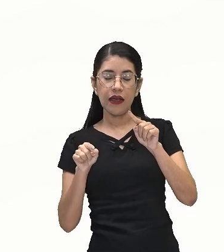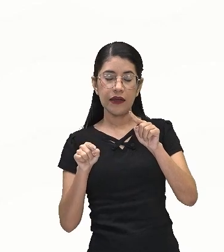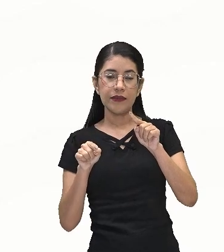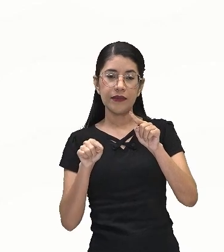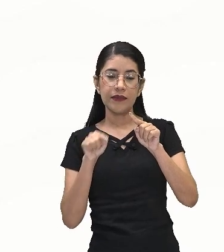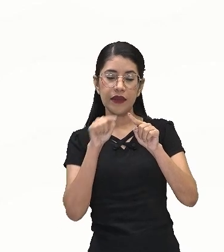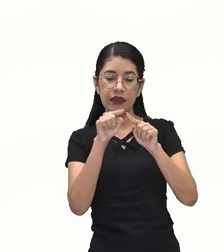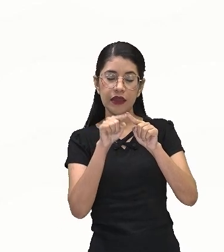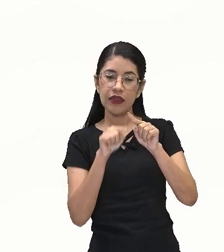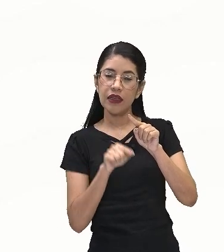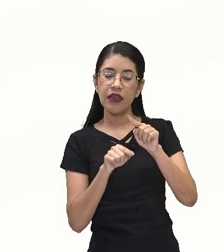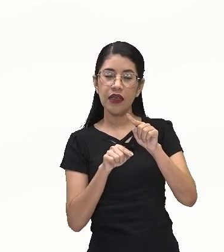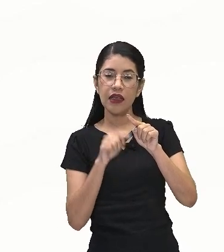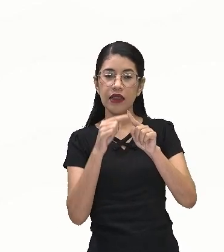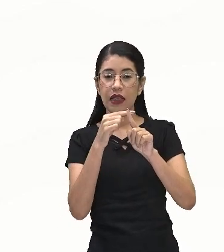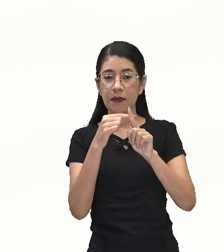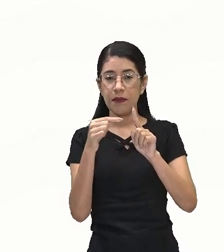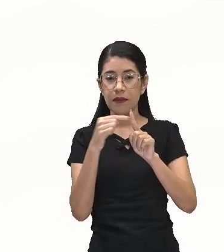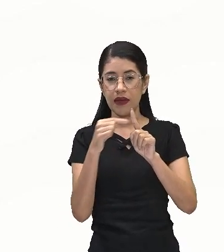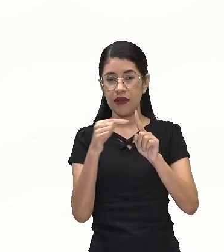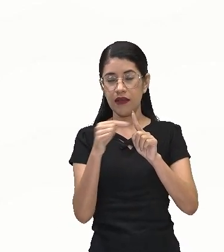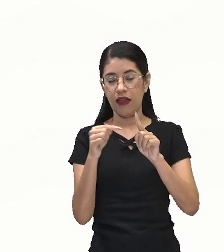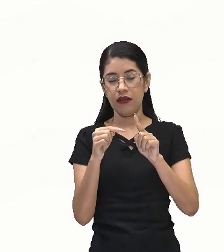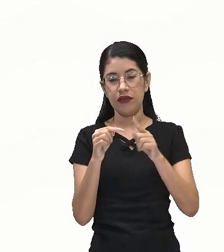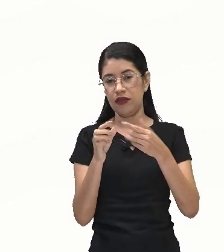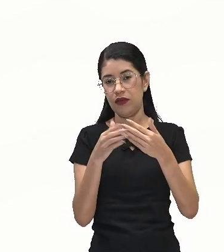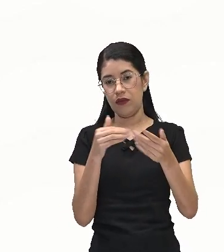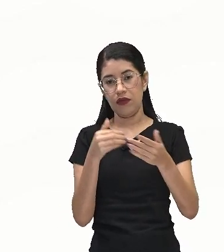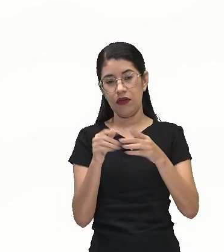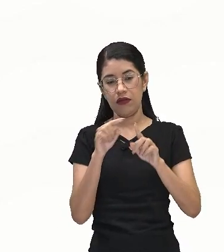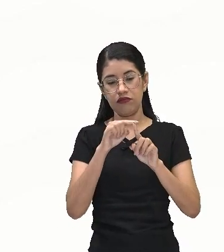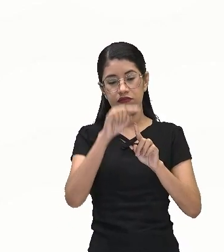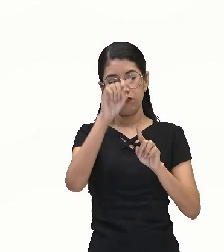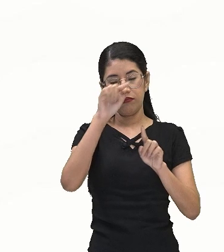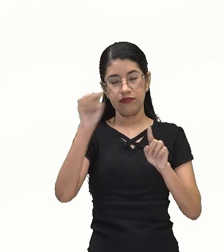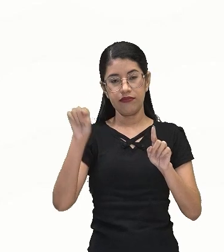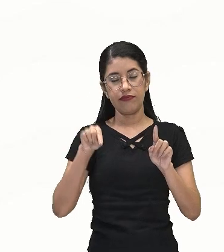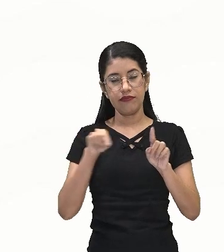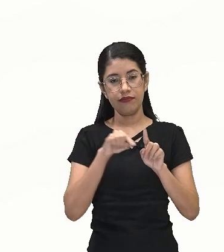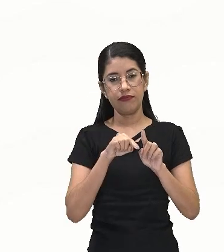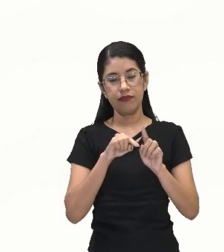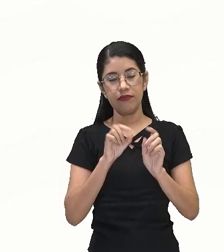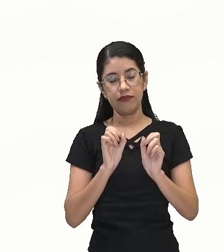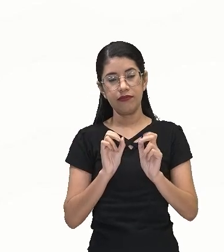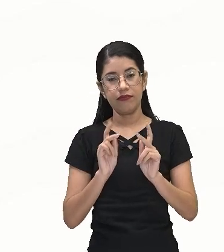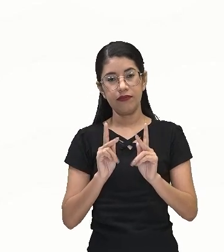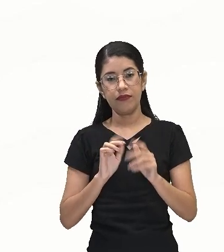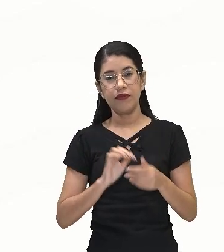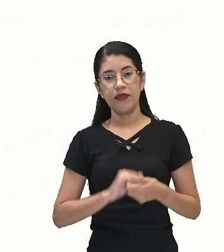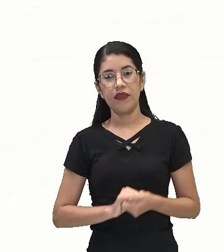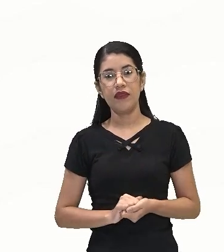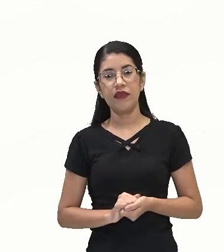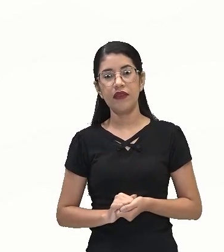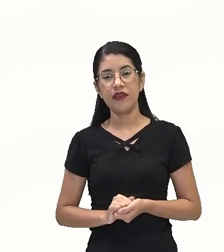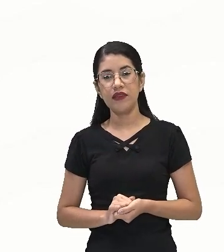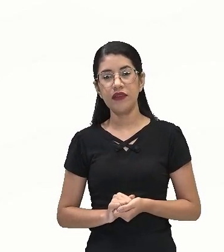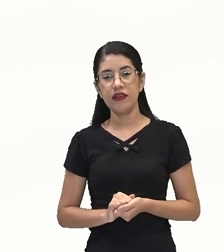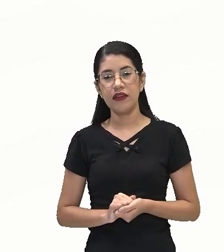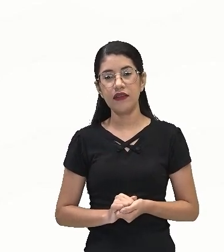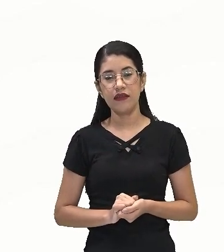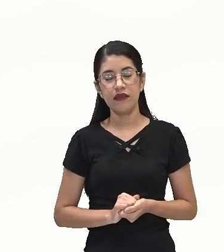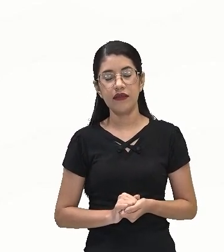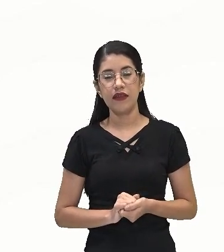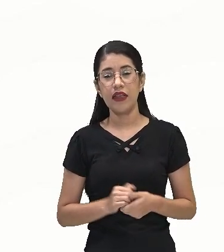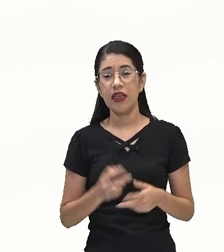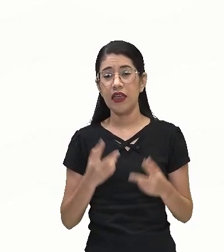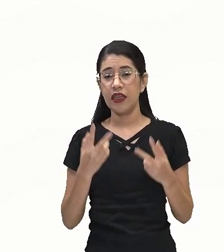o meio de qualquer um dos lados, tá bom? Como todos os lados são iguais, porque